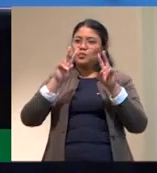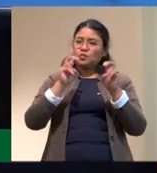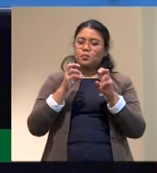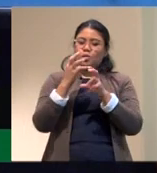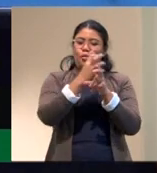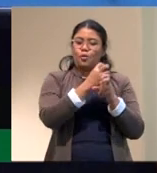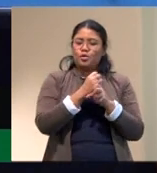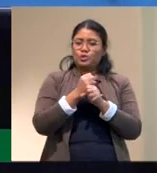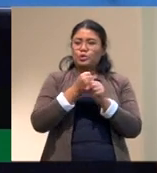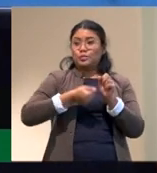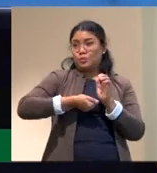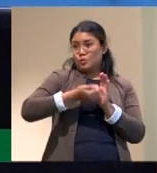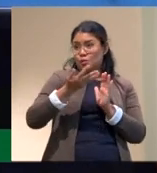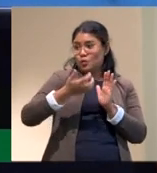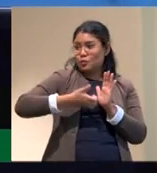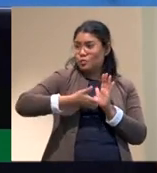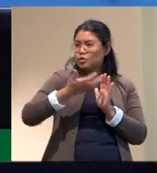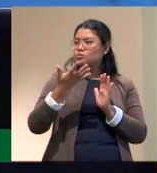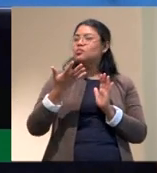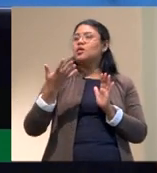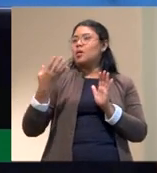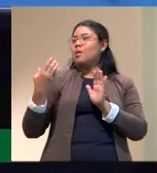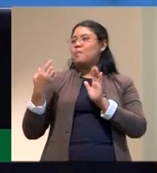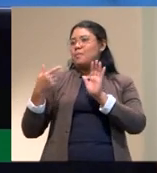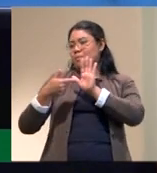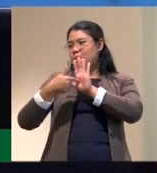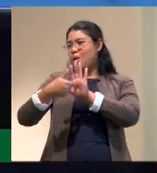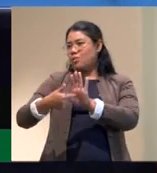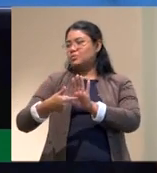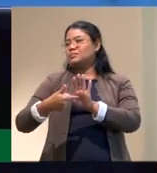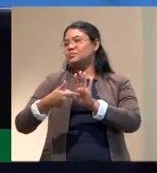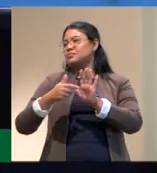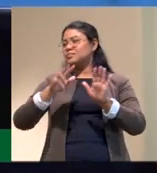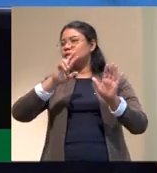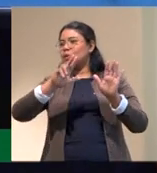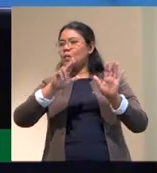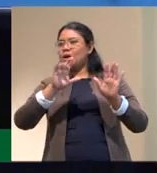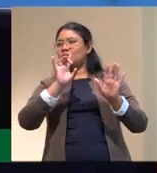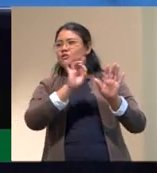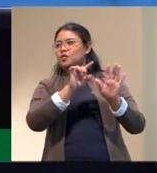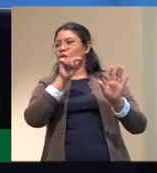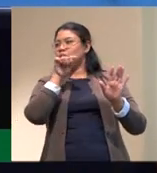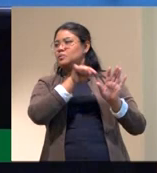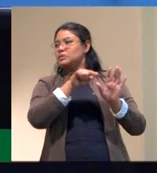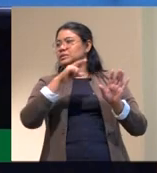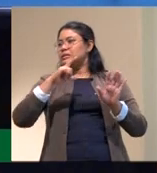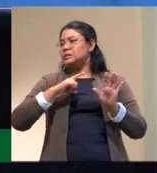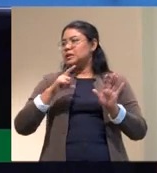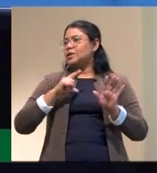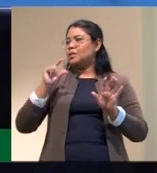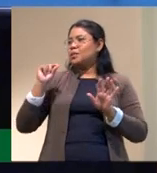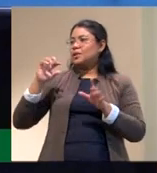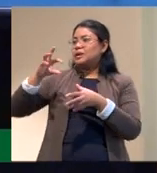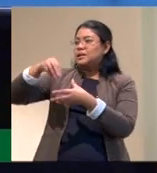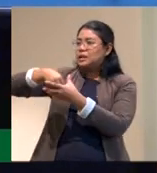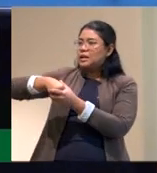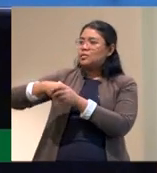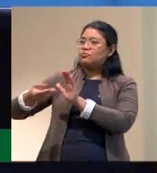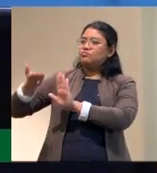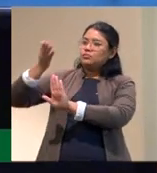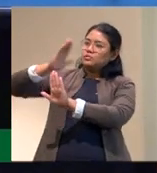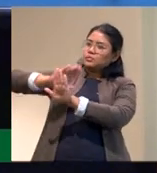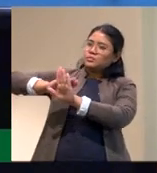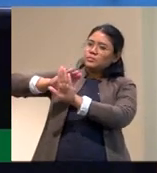que é mostrada, que é muito surpreendente, né? Não é só isso que está ali atrás, né? Eu acho que está ali atrás toda uma história que